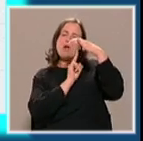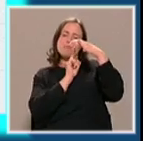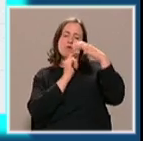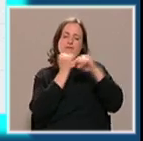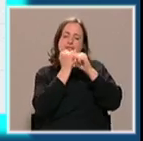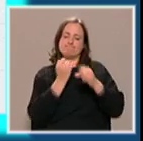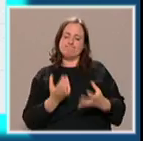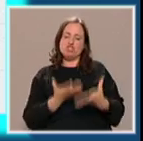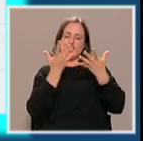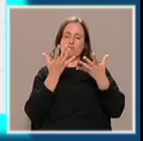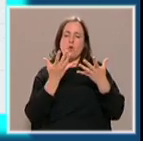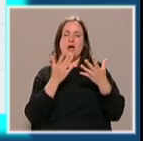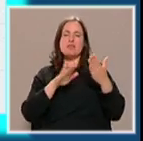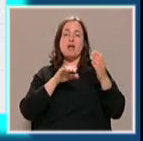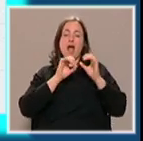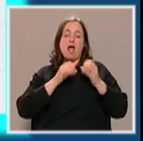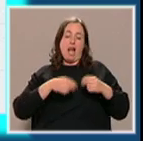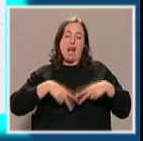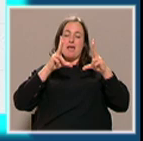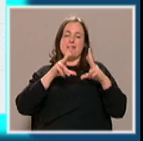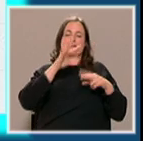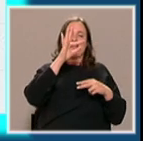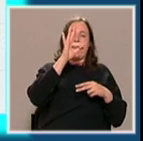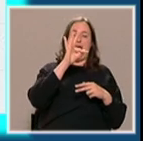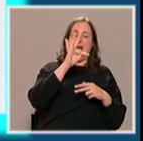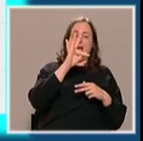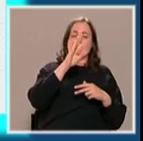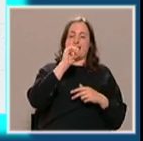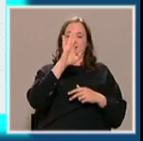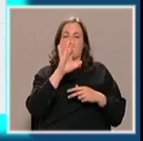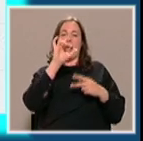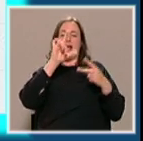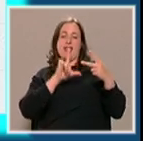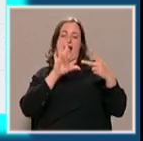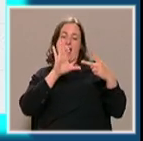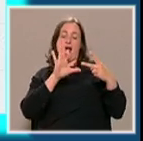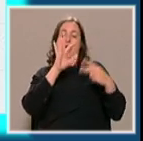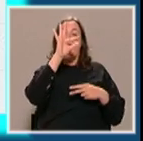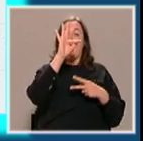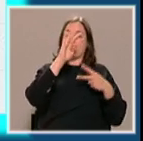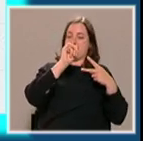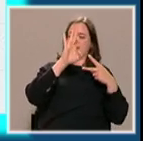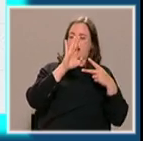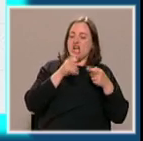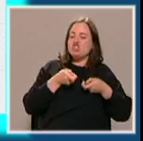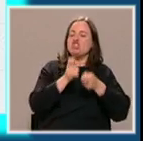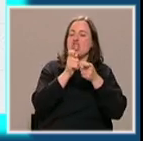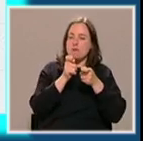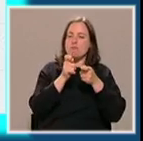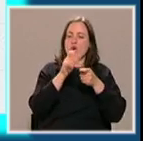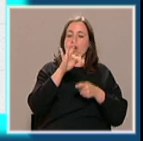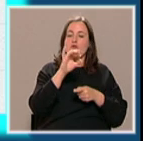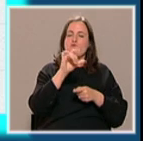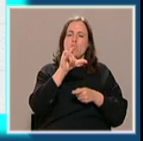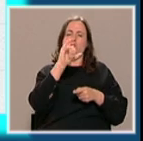hormonas FSH e LH. Quando a FSH, por sinal, vai estimular os